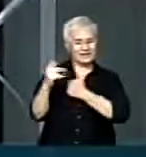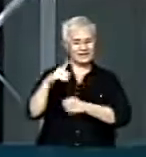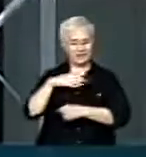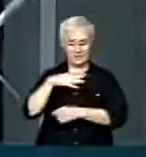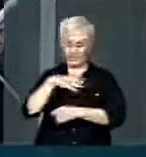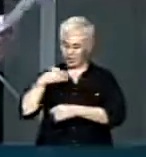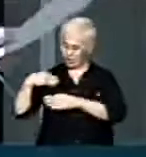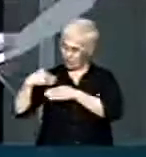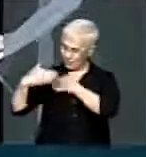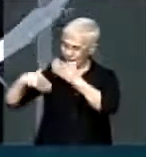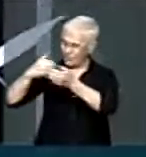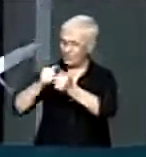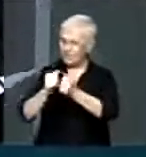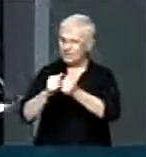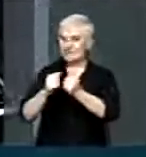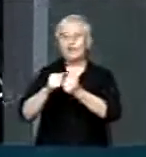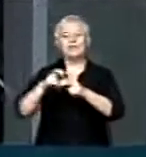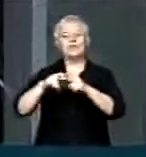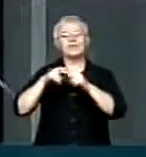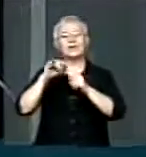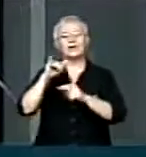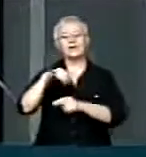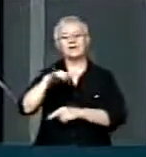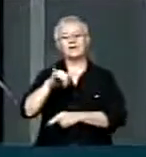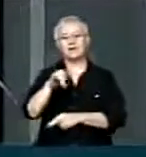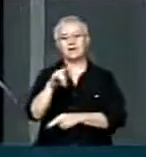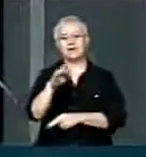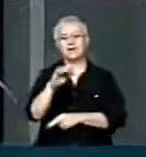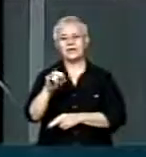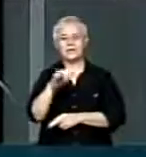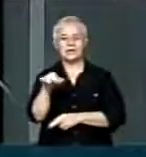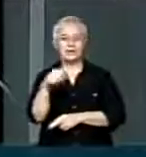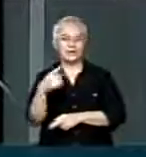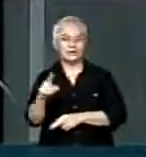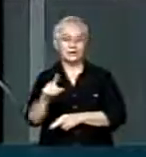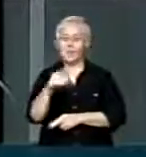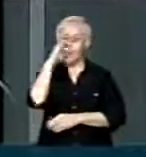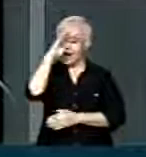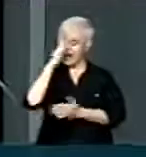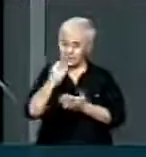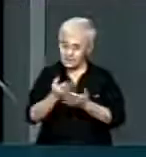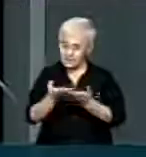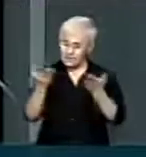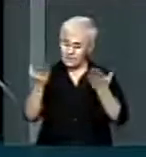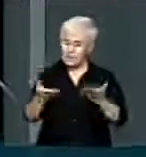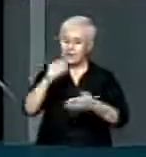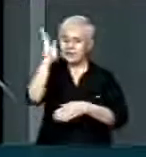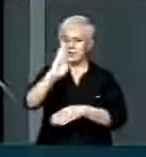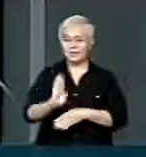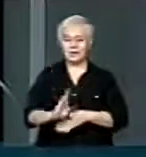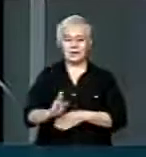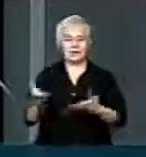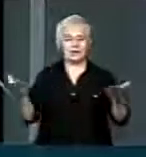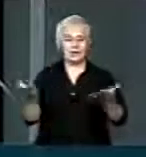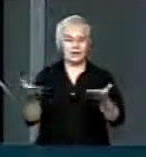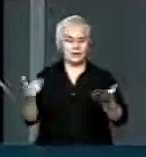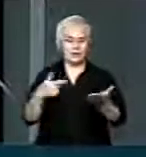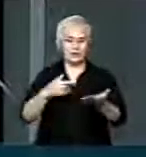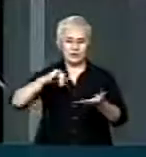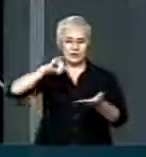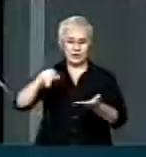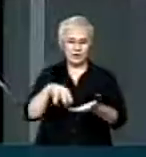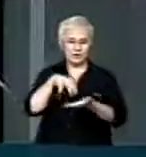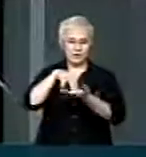oriundos da imigração, que acreditaram nesse país. E hoje quero aproveitar essa tribuna, senhor presidente, e